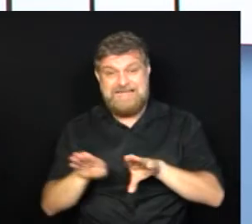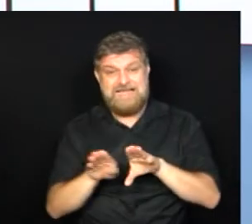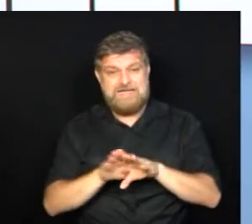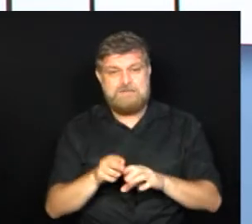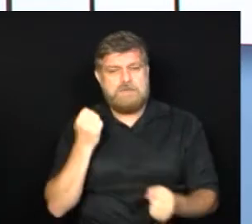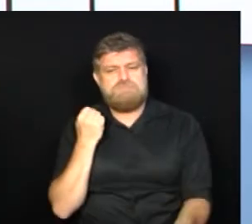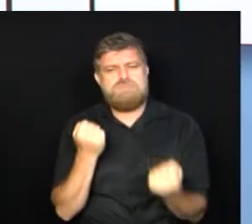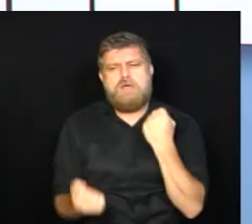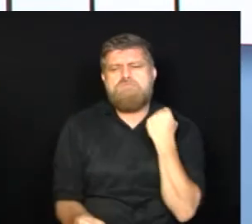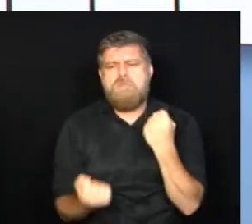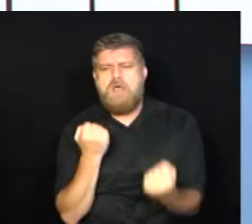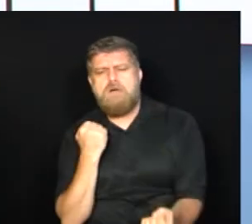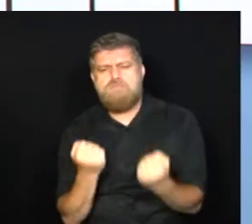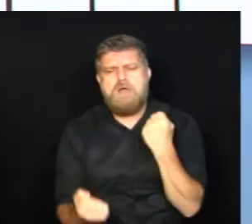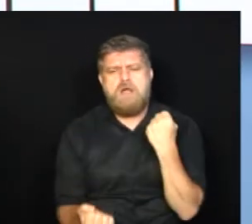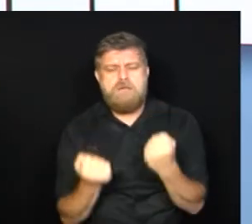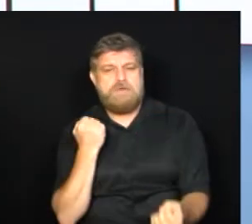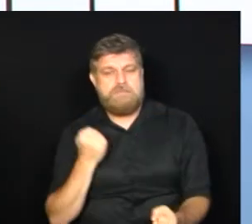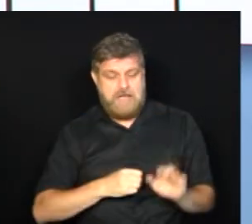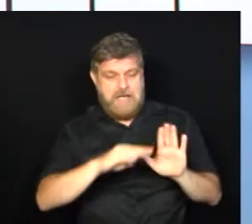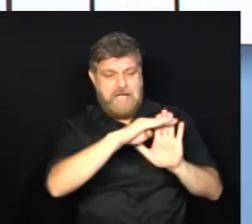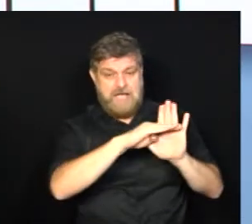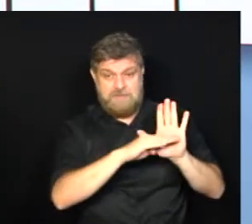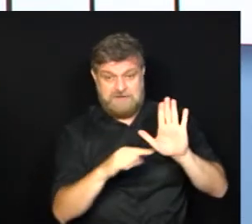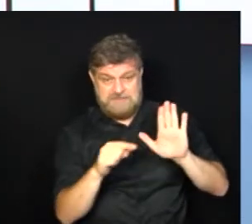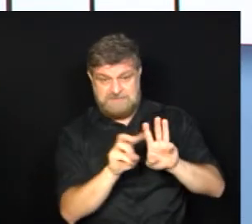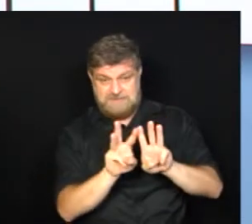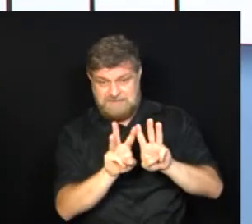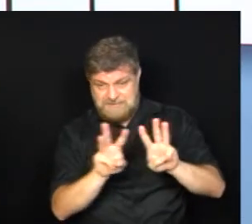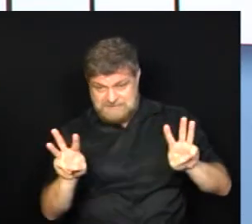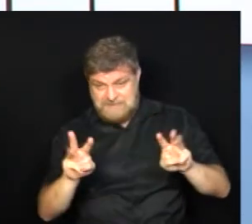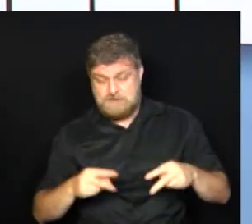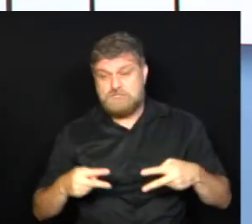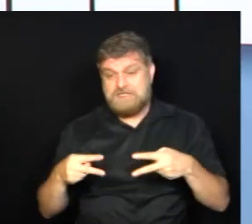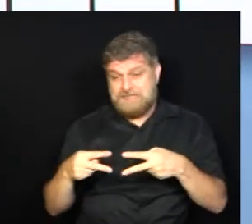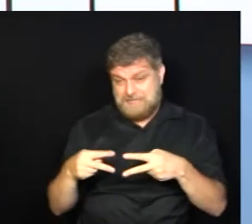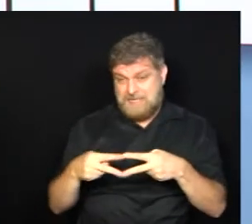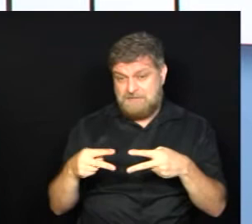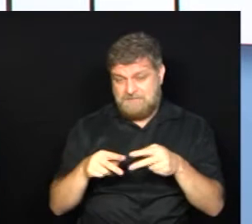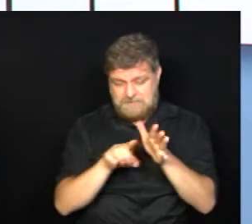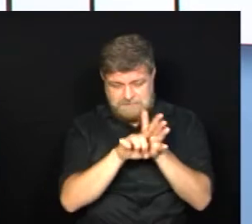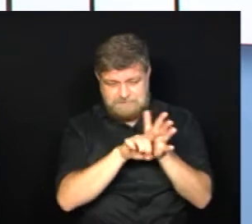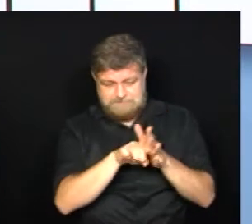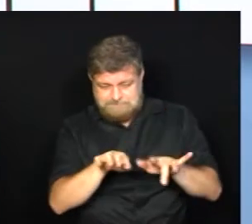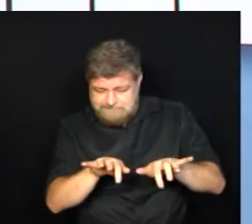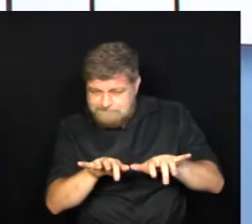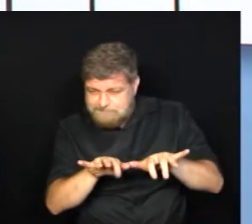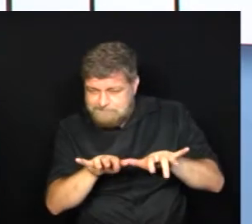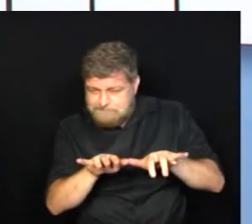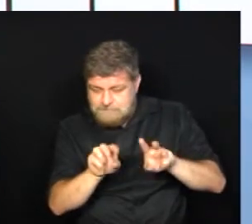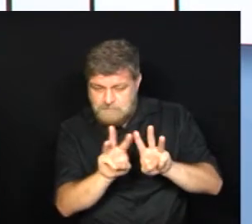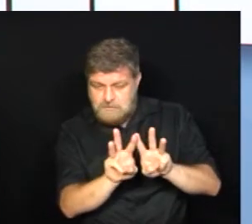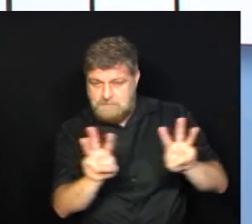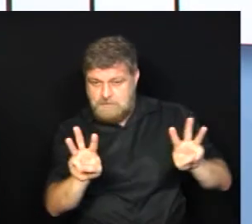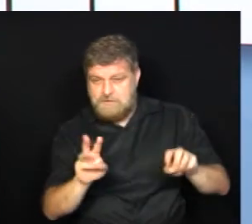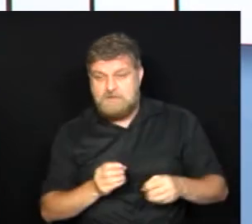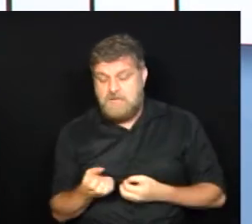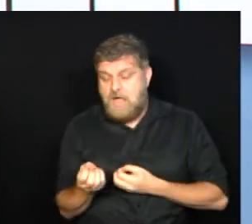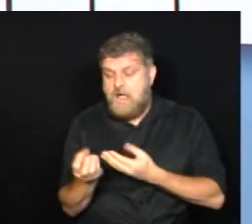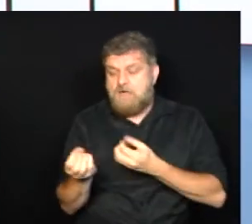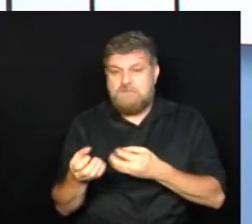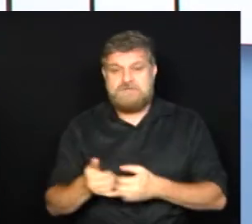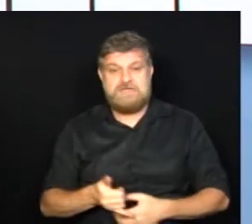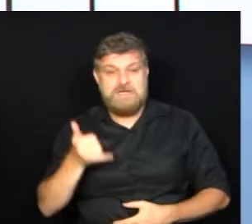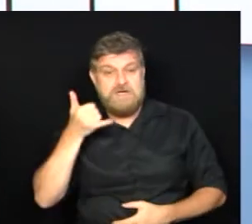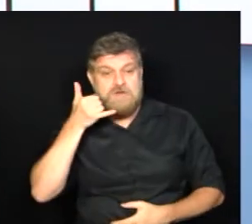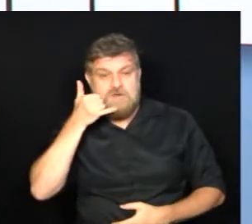A programação completa está no site da Prefeitura, paulínia.gov.br, e para informações, o